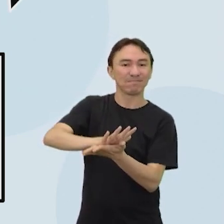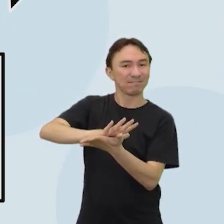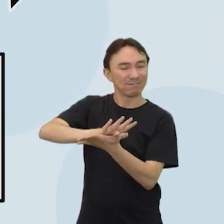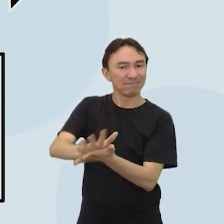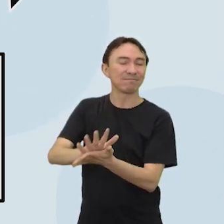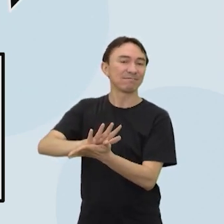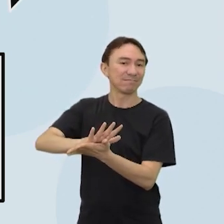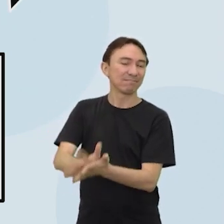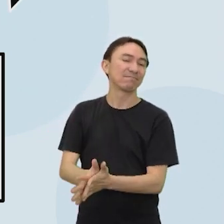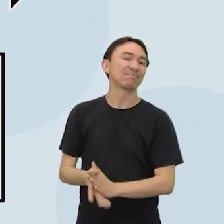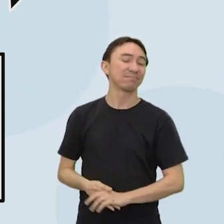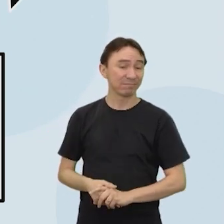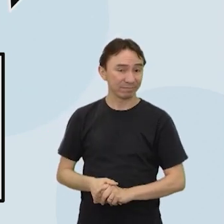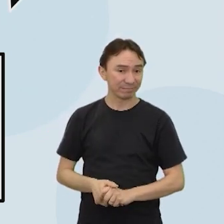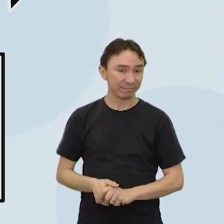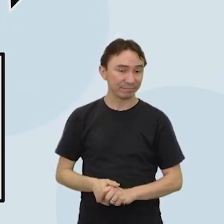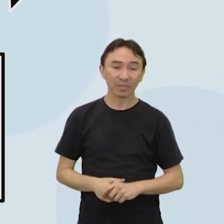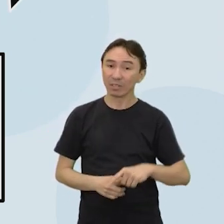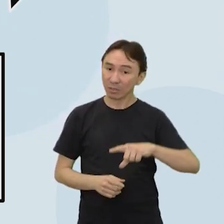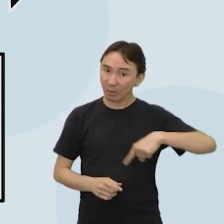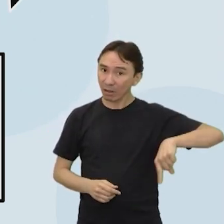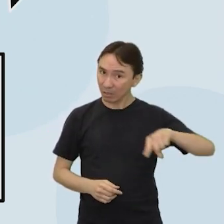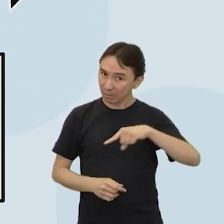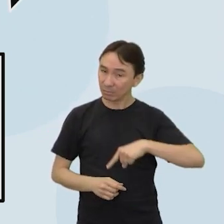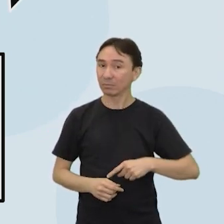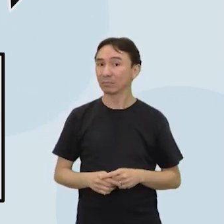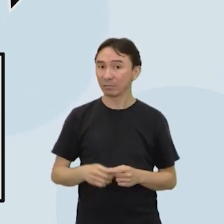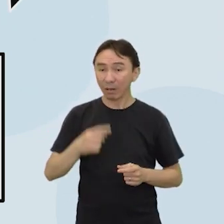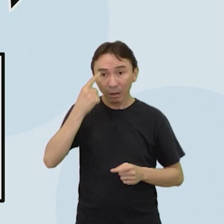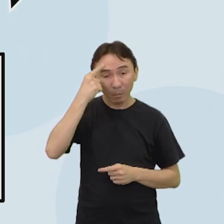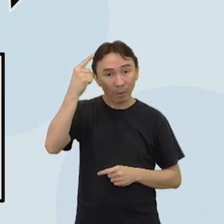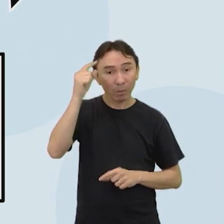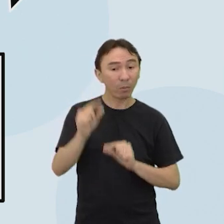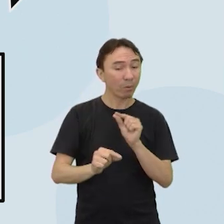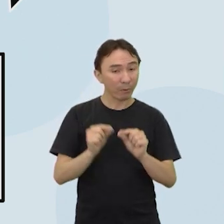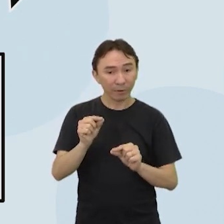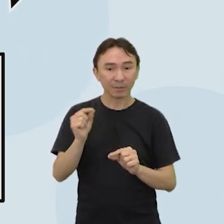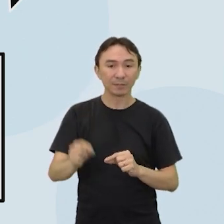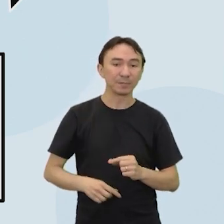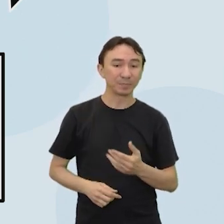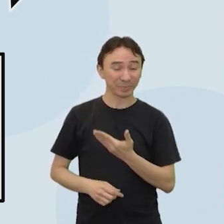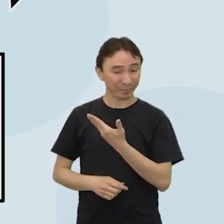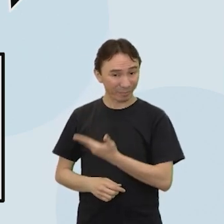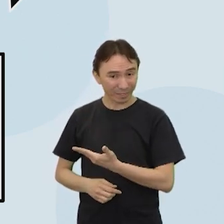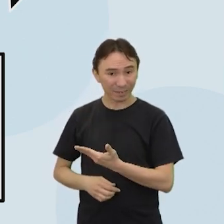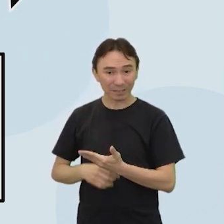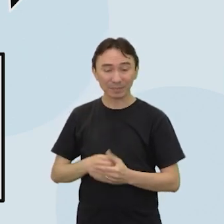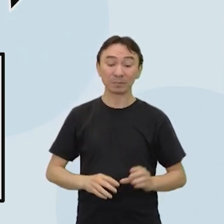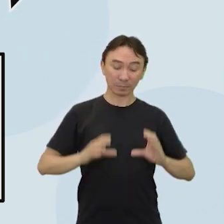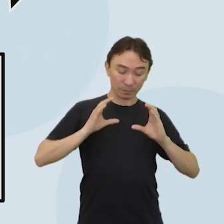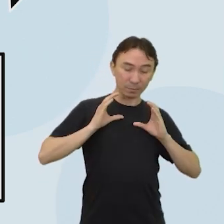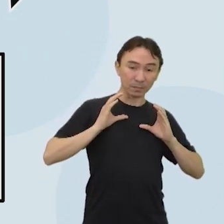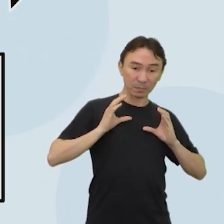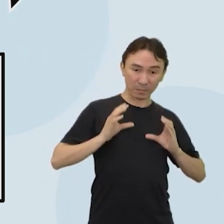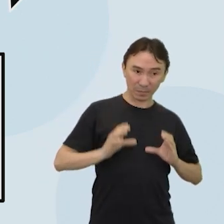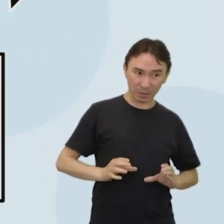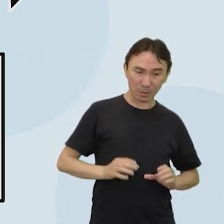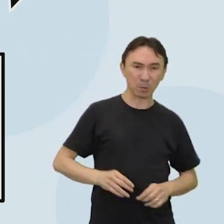pode esquecer é que nesse conceito em que a gente está trabalhando, civil-militar, há aí